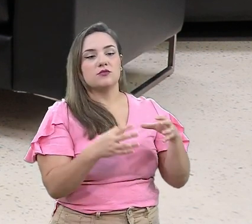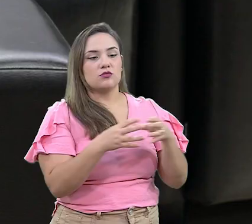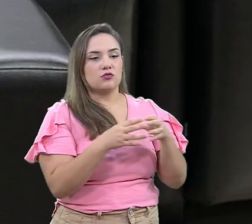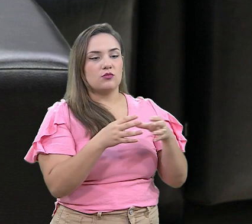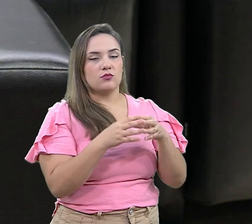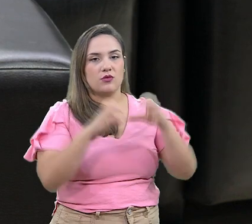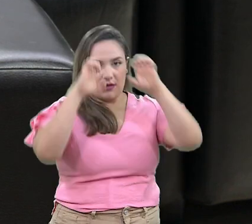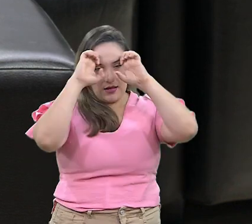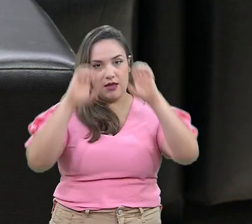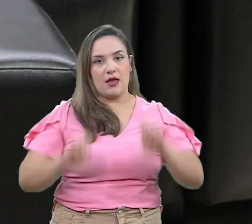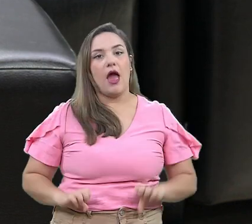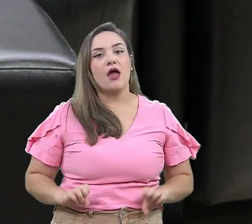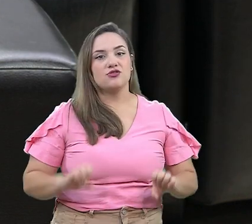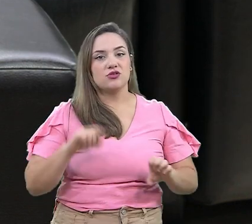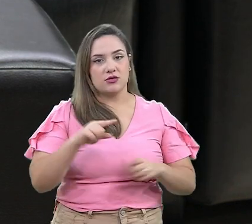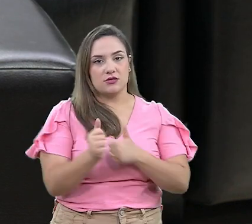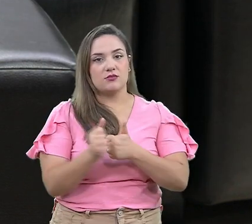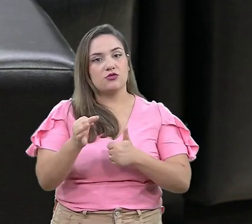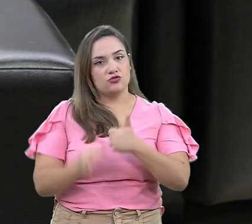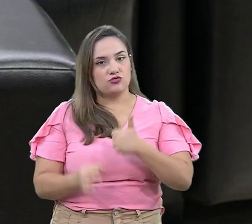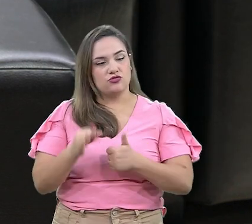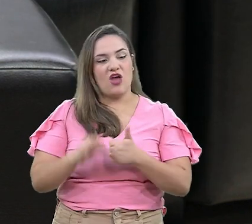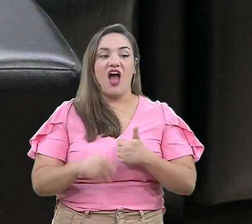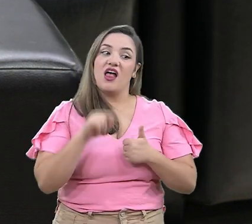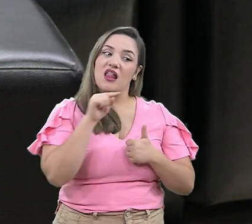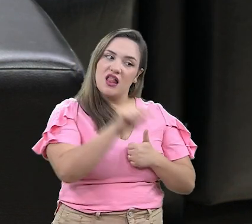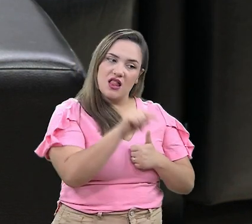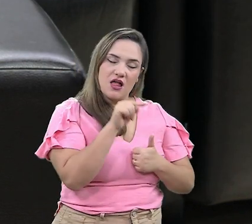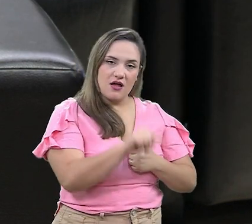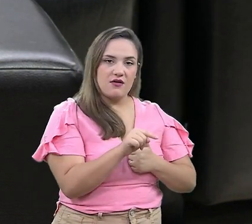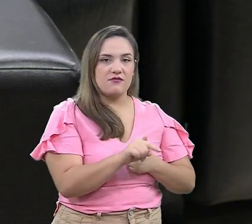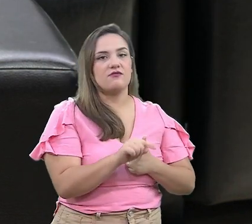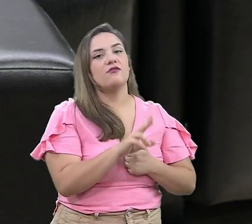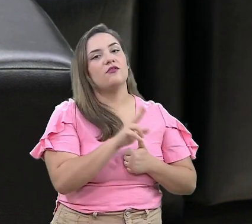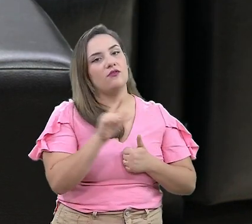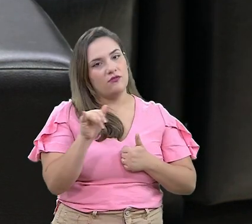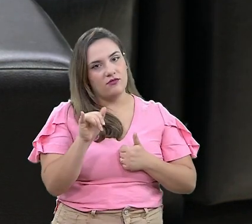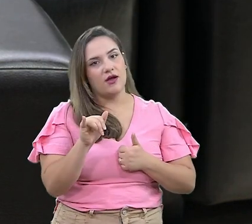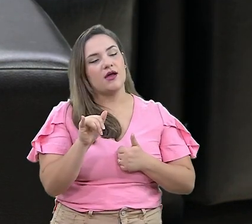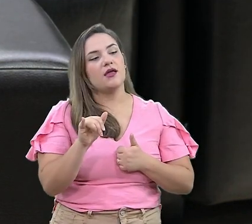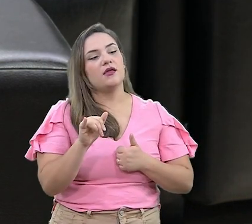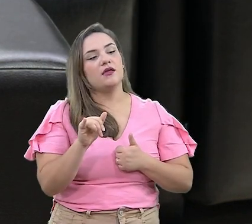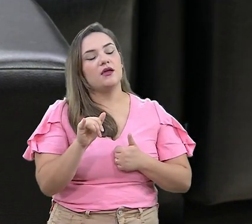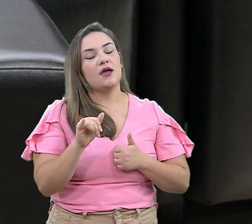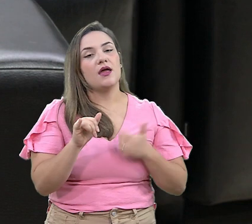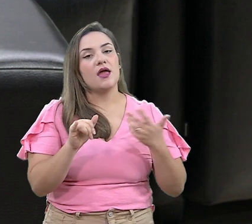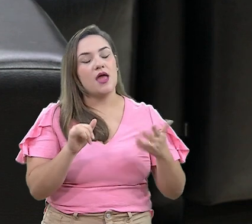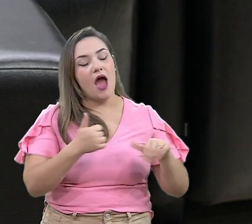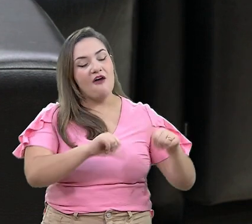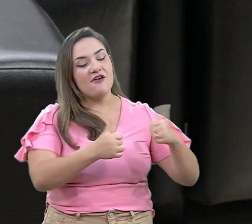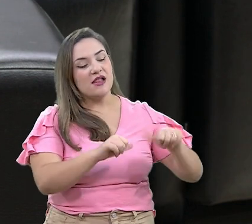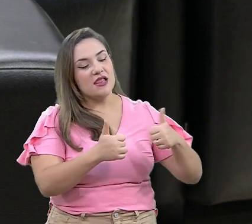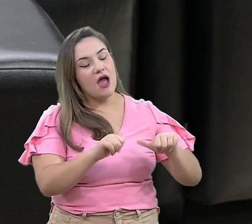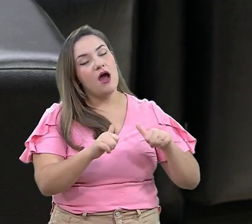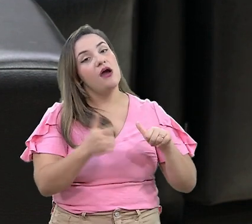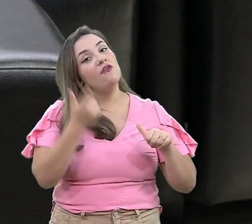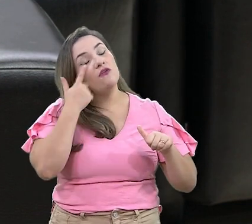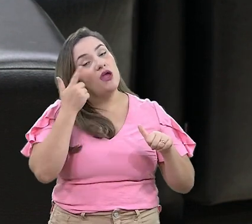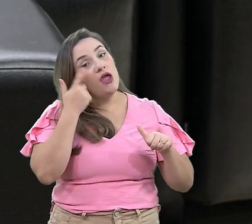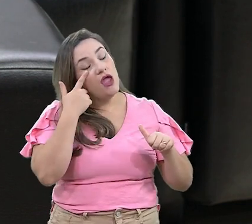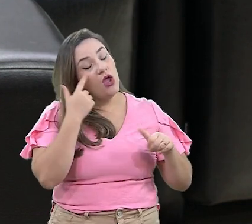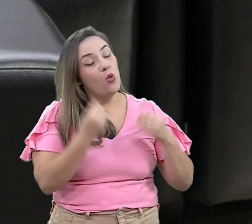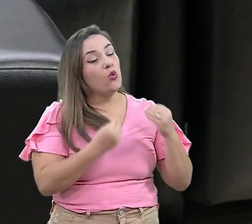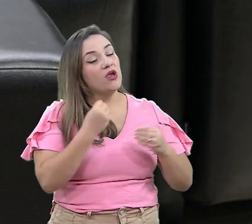né, para a comissão de ética do tribunal, e aí lá então vão ser adotadas as providências, e